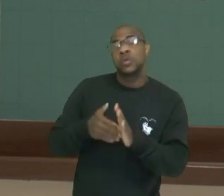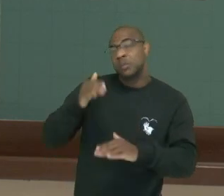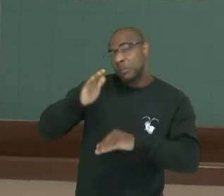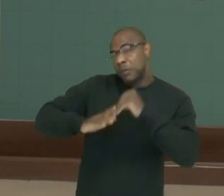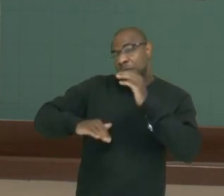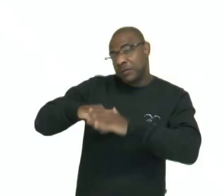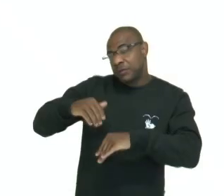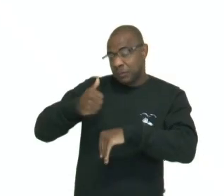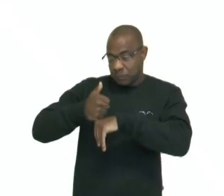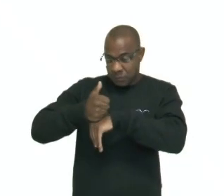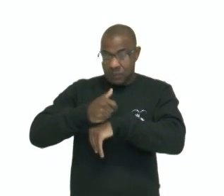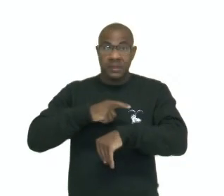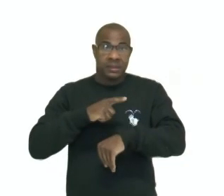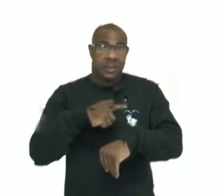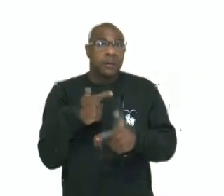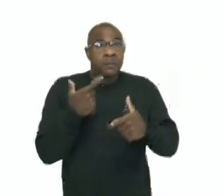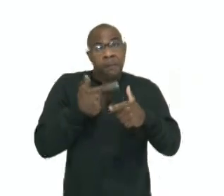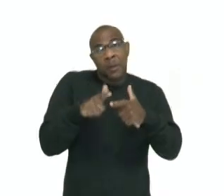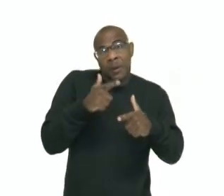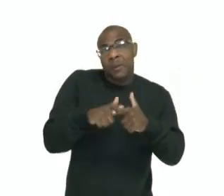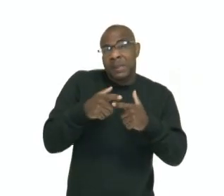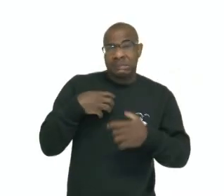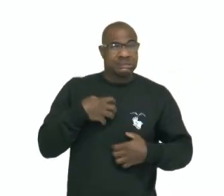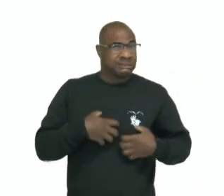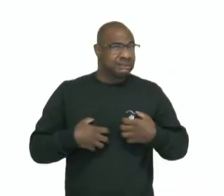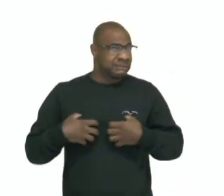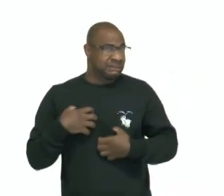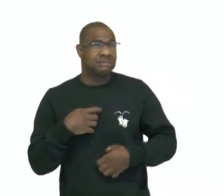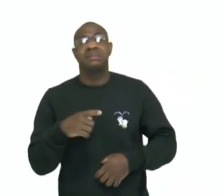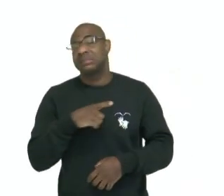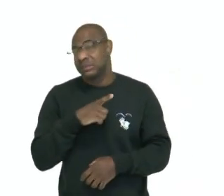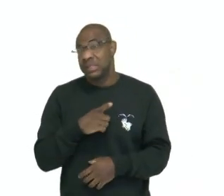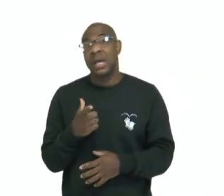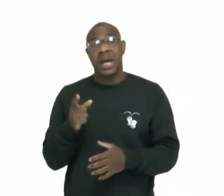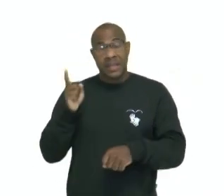algum momento de crise ao longo da carreira. É nessas horas que a